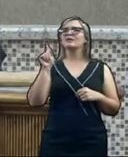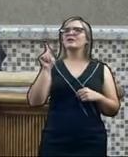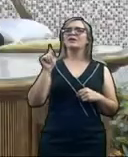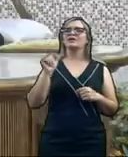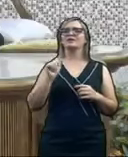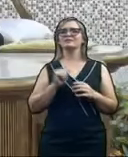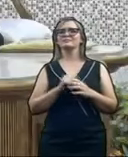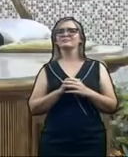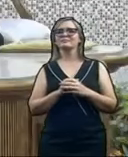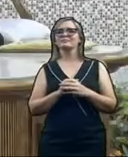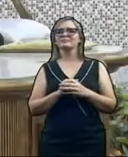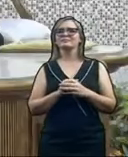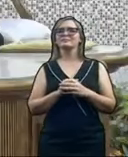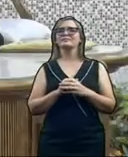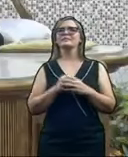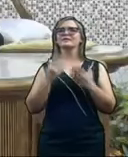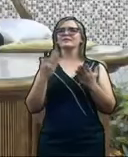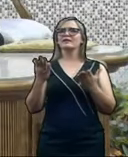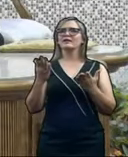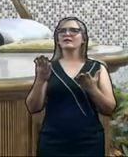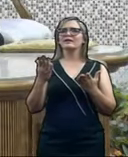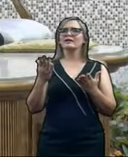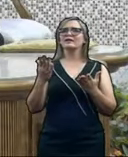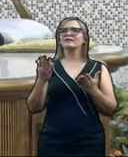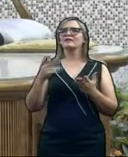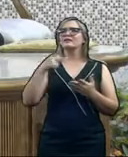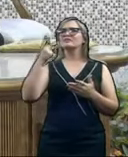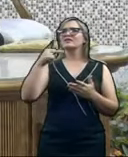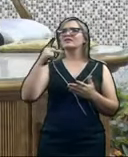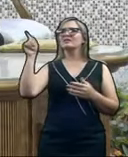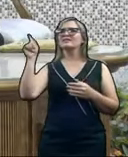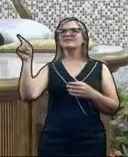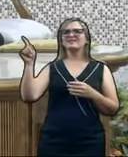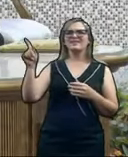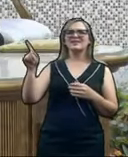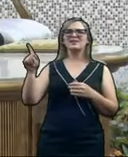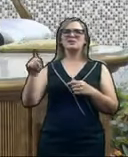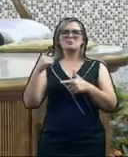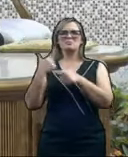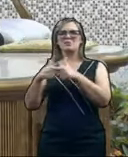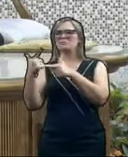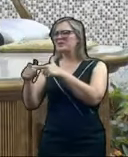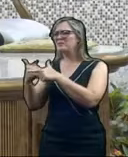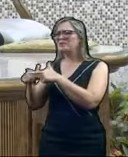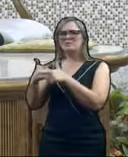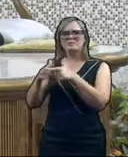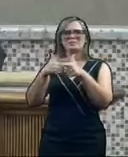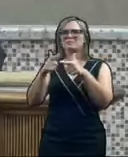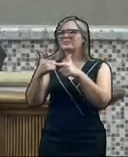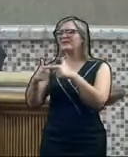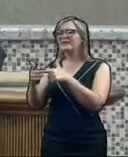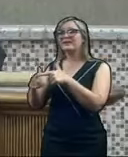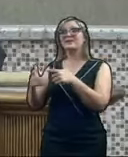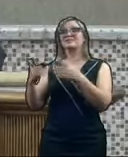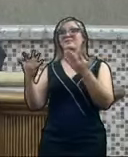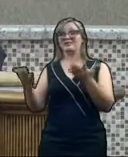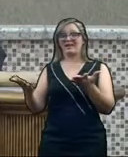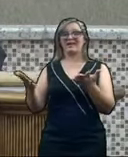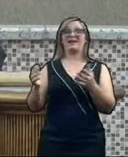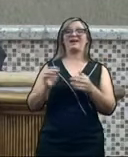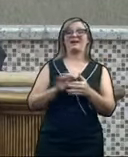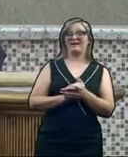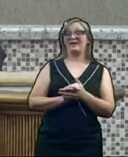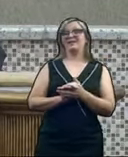não pois é a sogra dele tá internado e tal e contou por aí alguém falou pois é